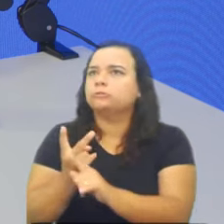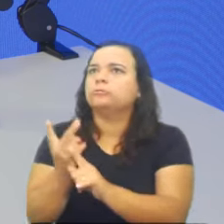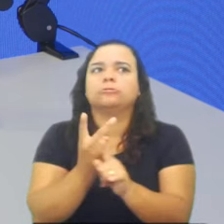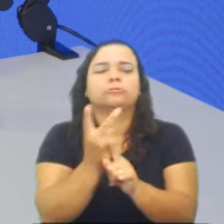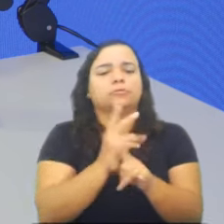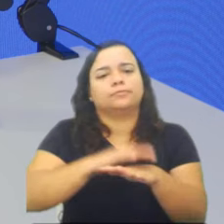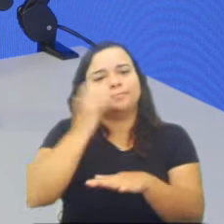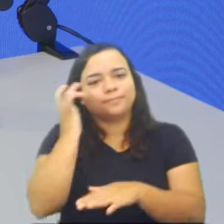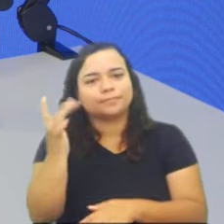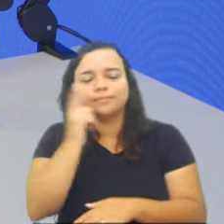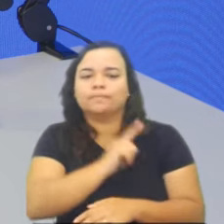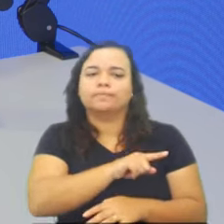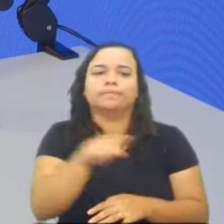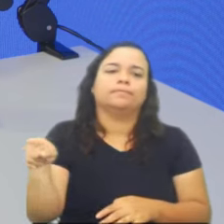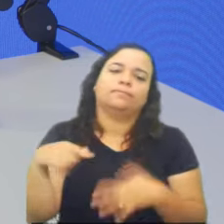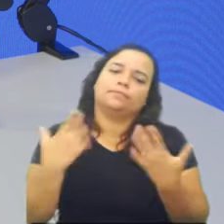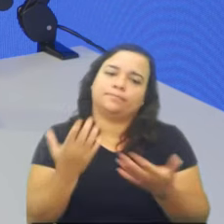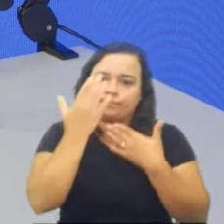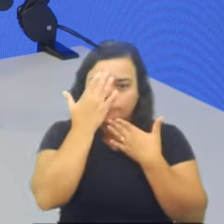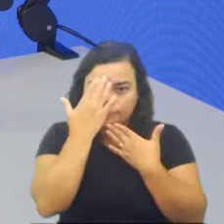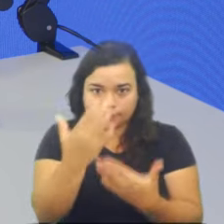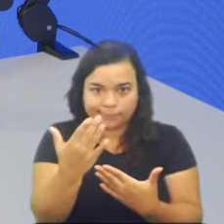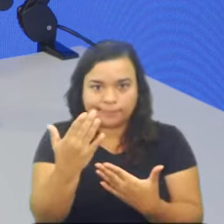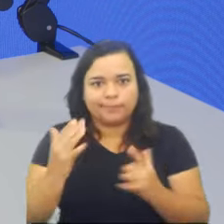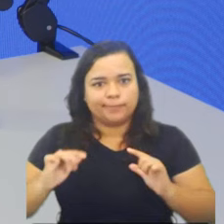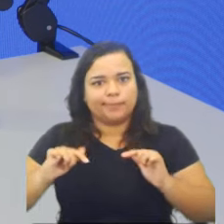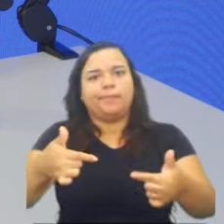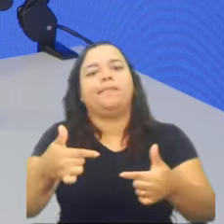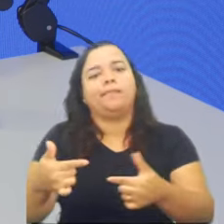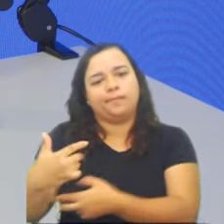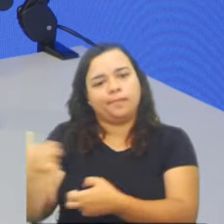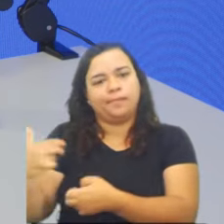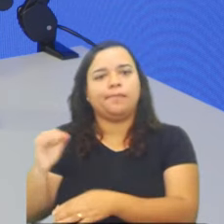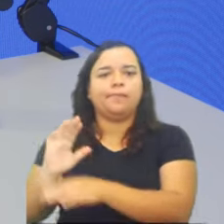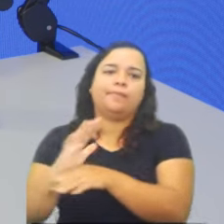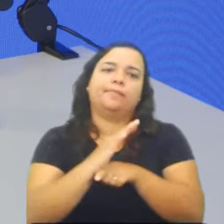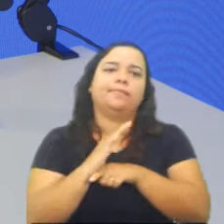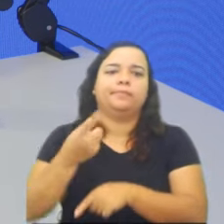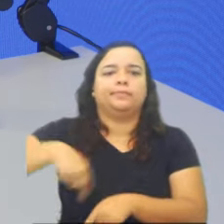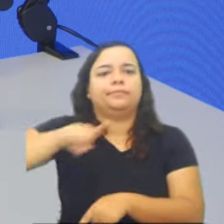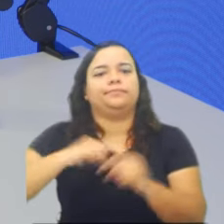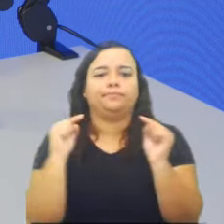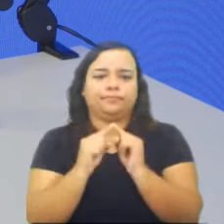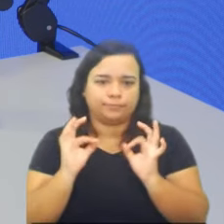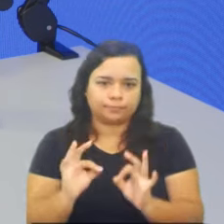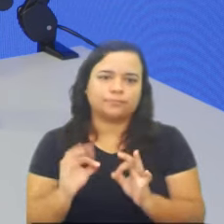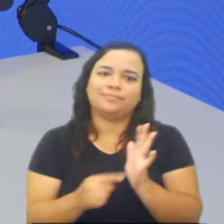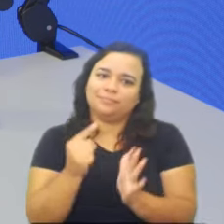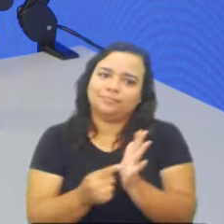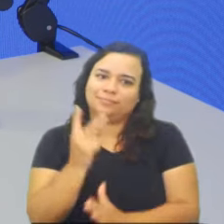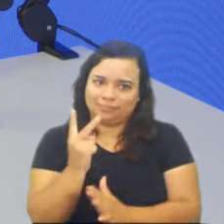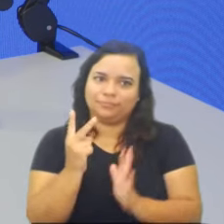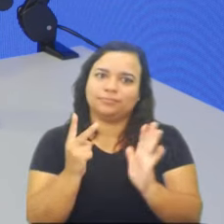busca de projetos sabe então tenho de agradecer essa iniciativa né que você nos ajudou muito e